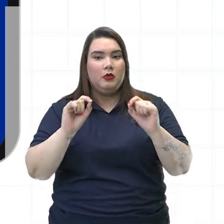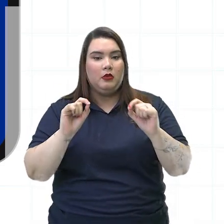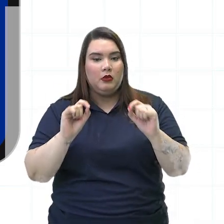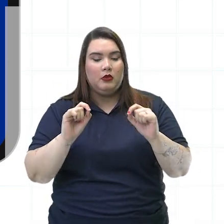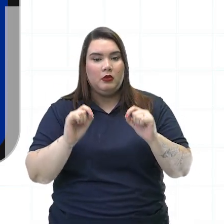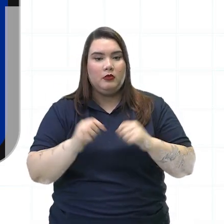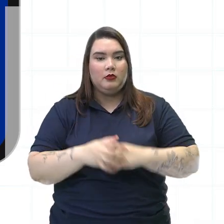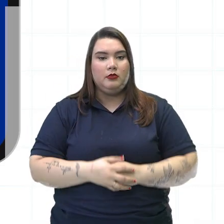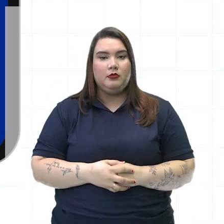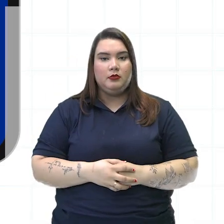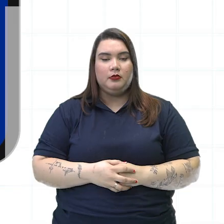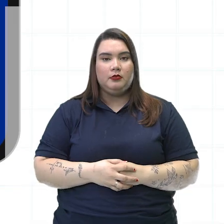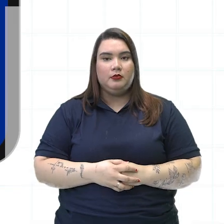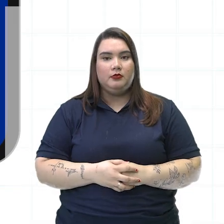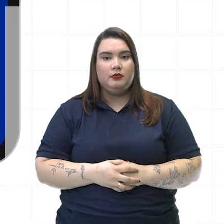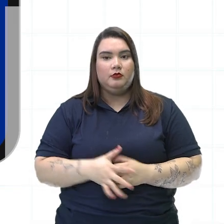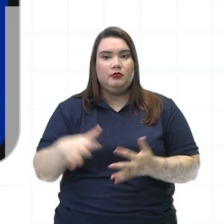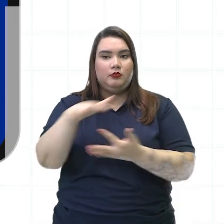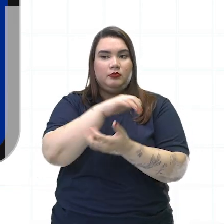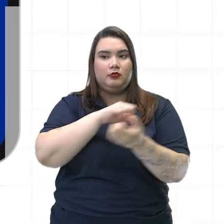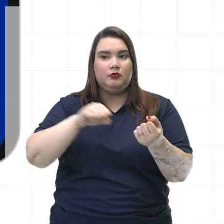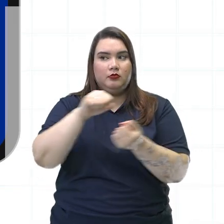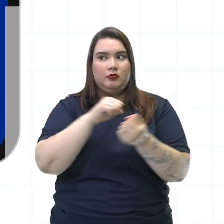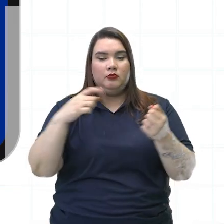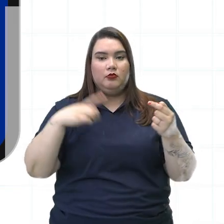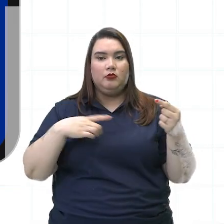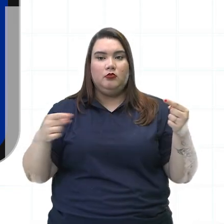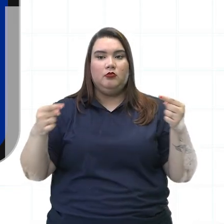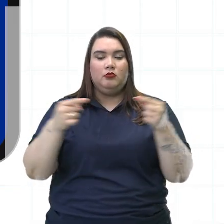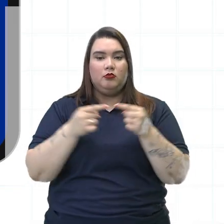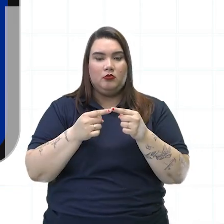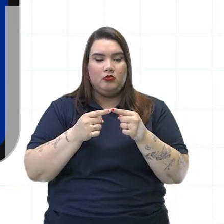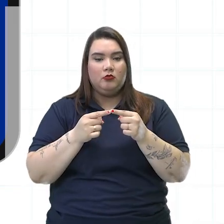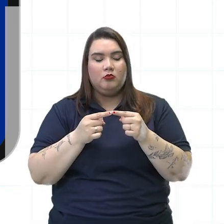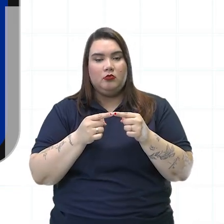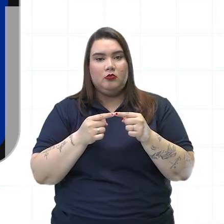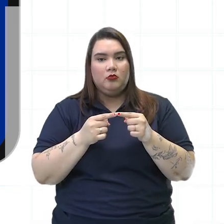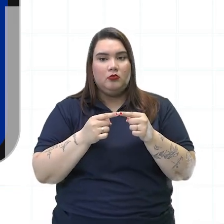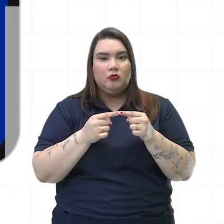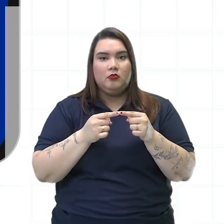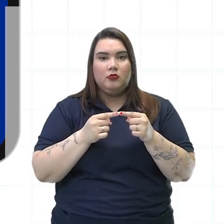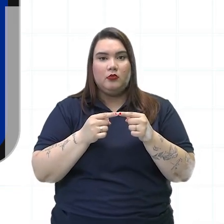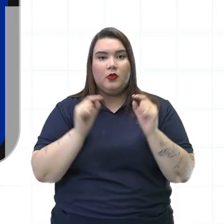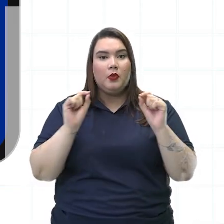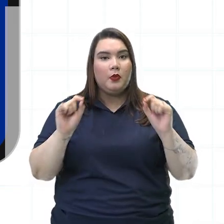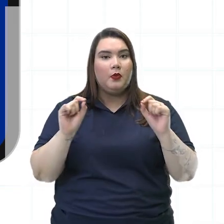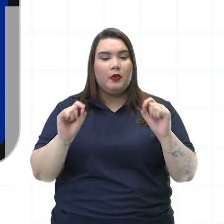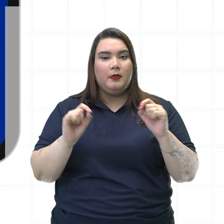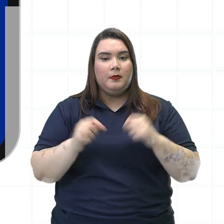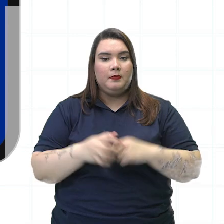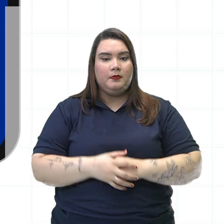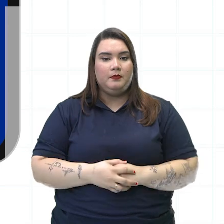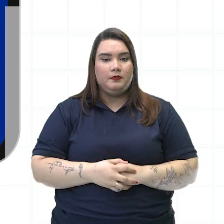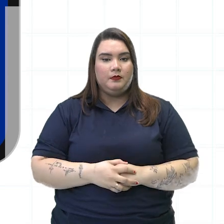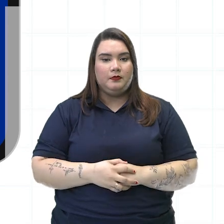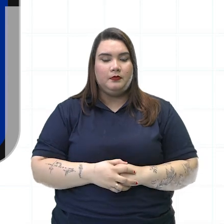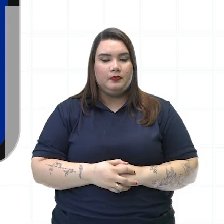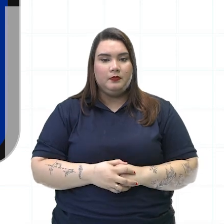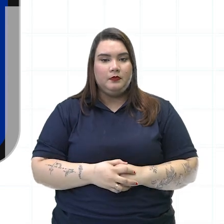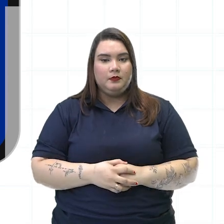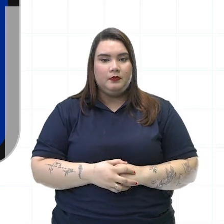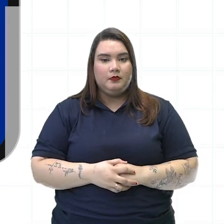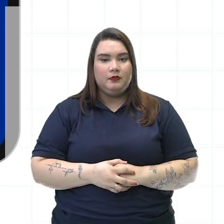A sustentabilidade. Quando se fala da sustentabilidade, eu tenho o seguinte, ó, trago